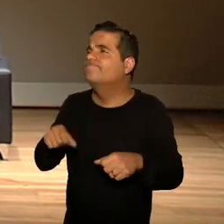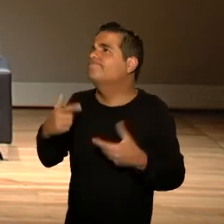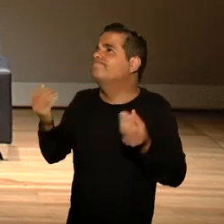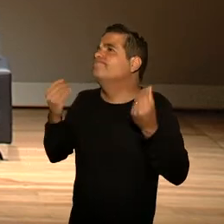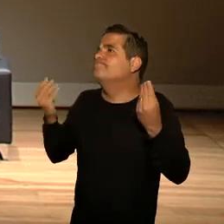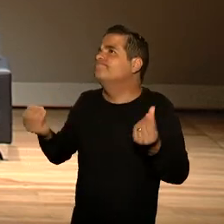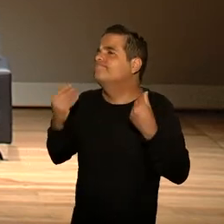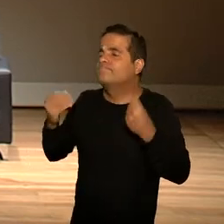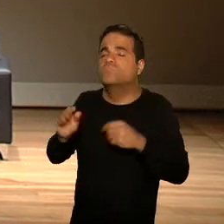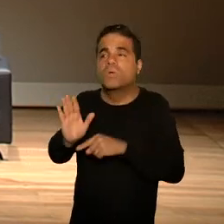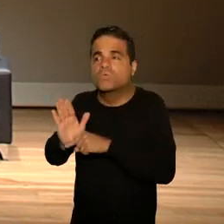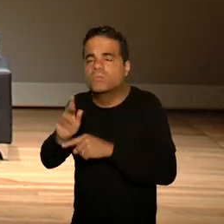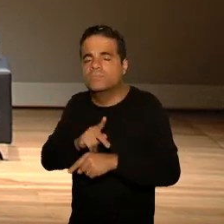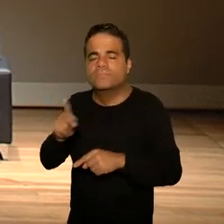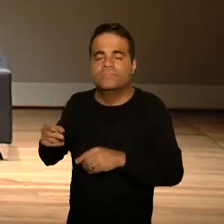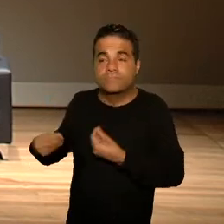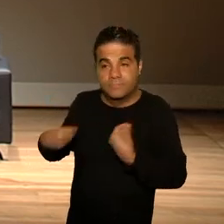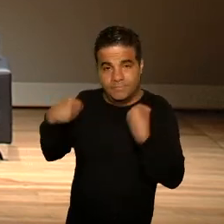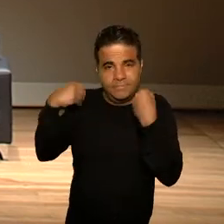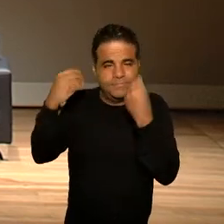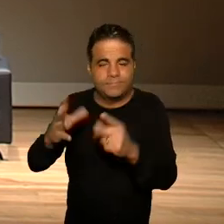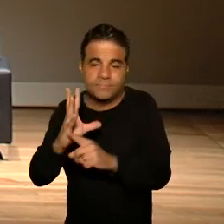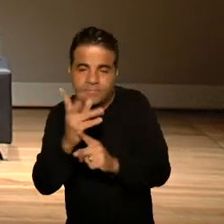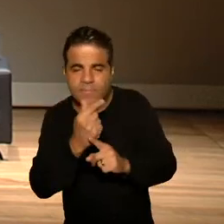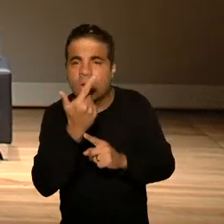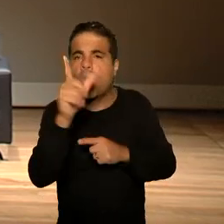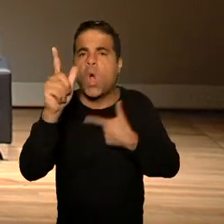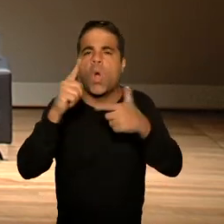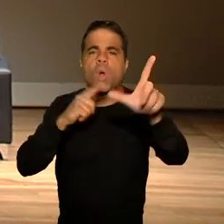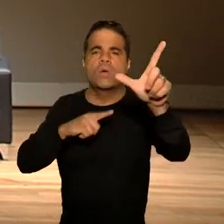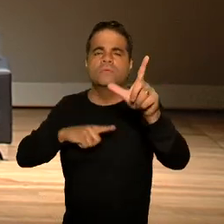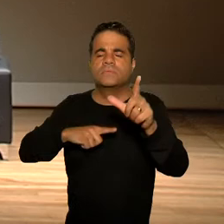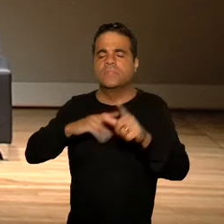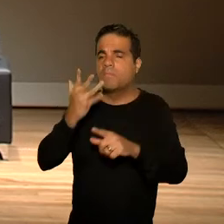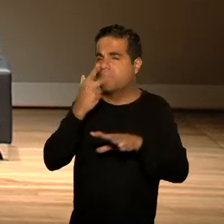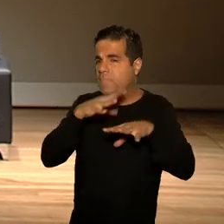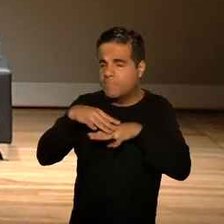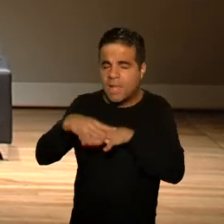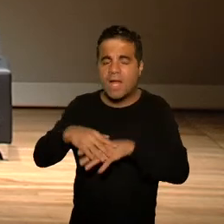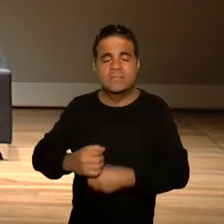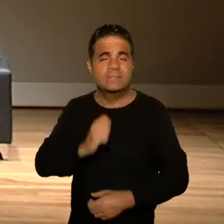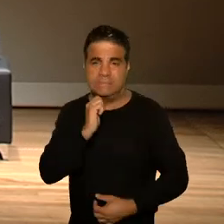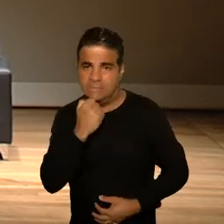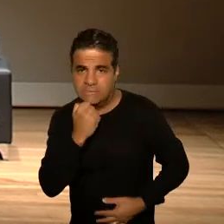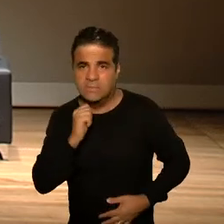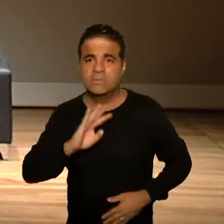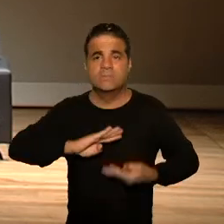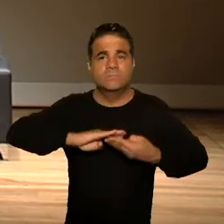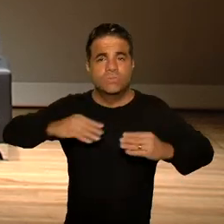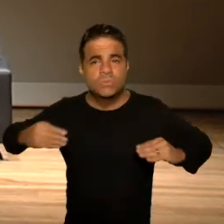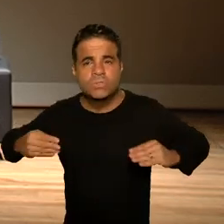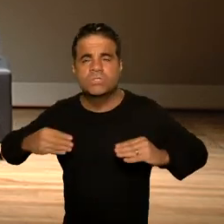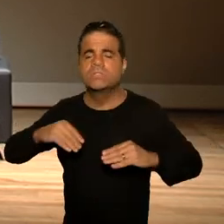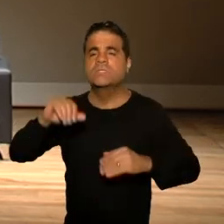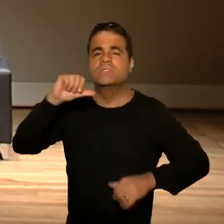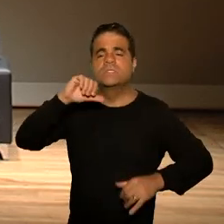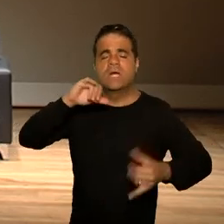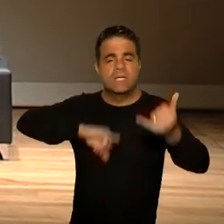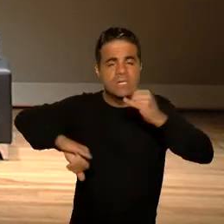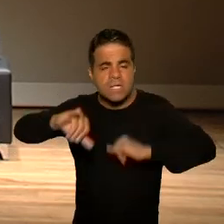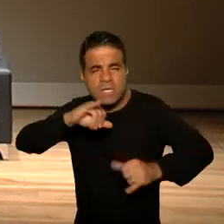consiga trazer a arte não só para aula de arte mas para aula de matemática de ciências de Biologia de química enfim